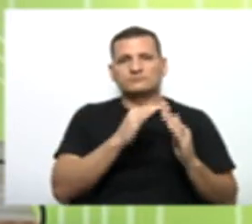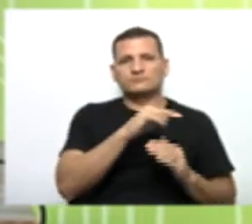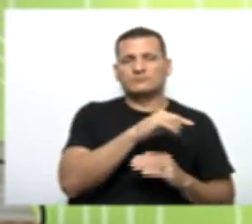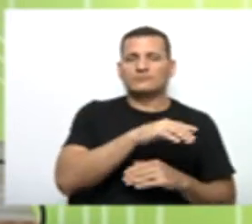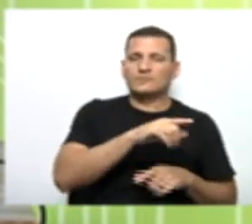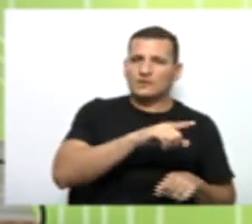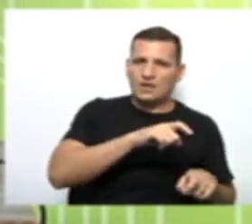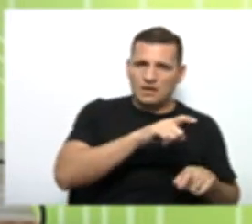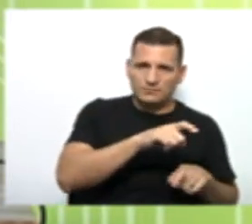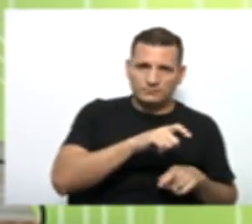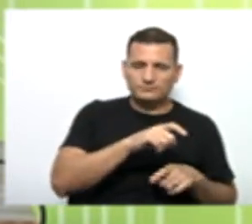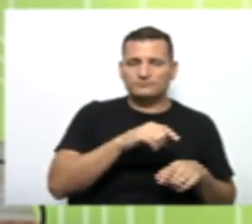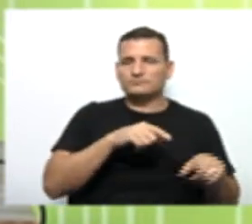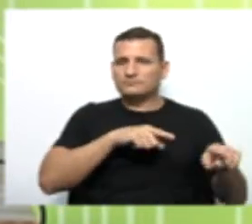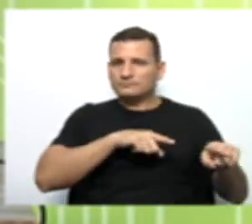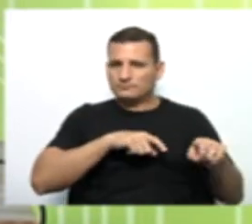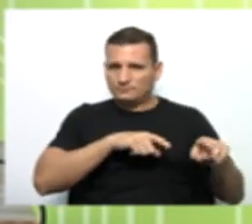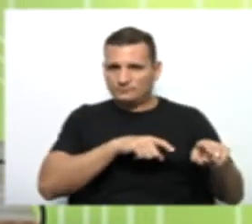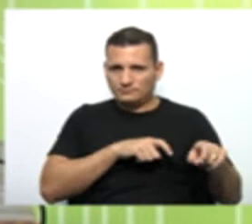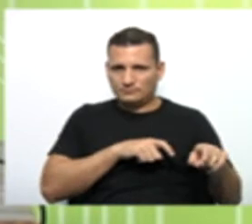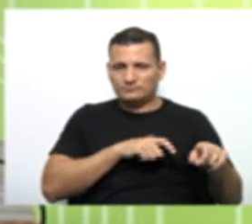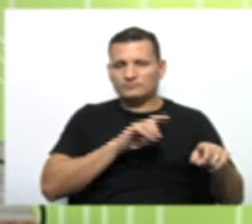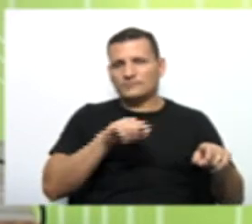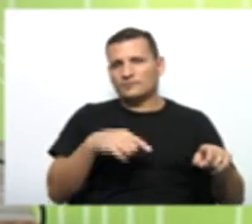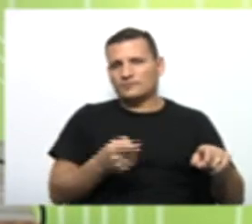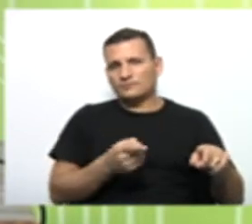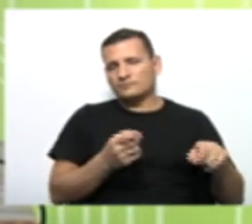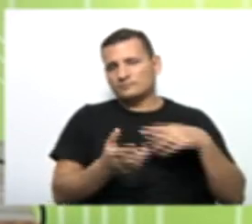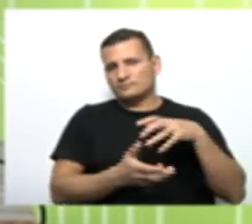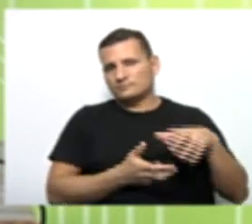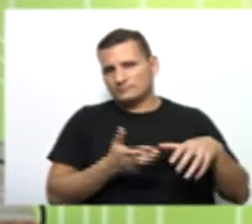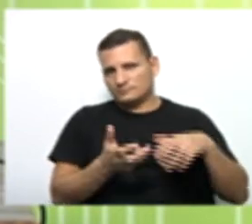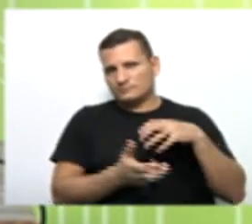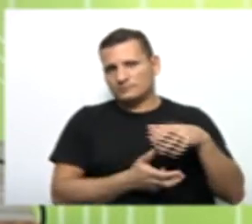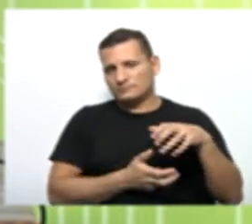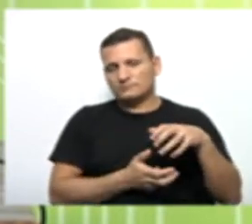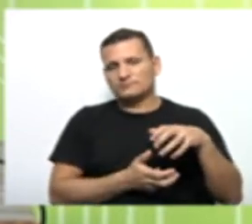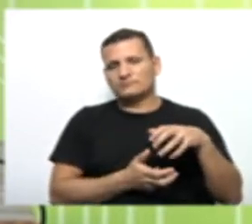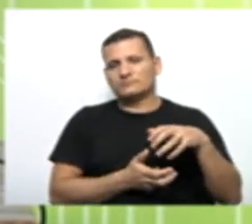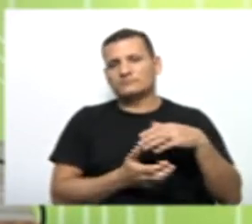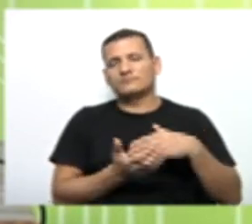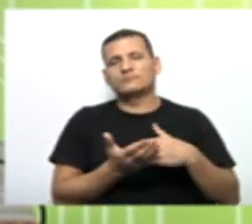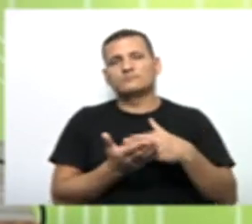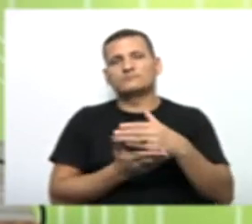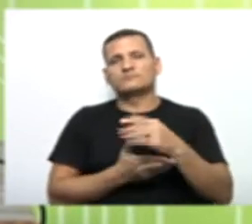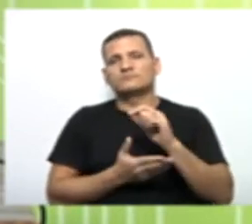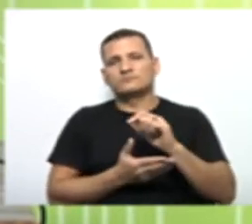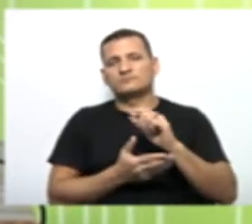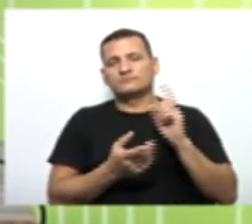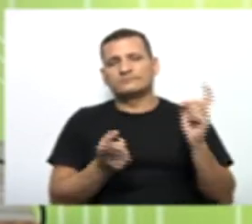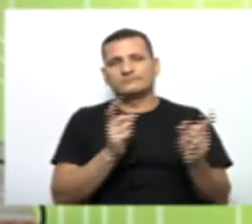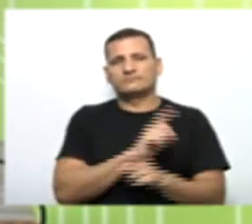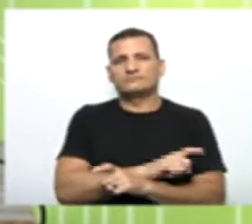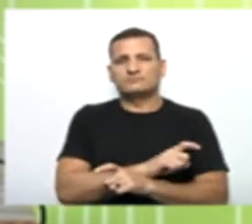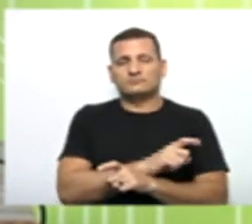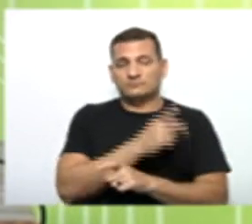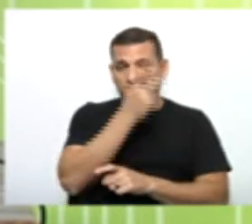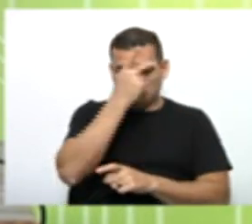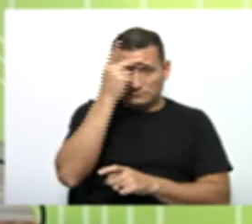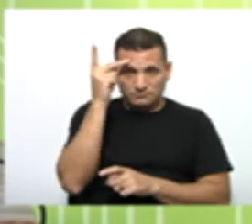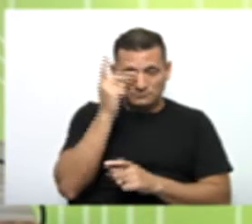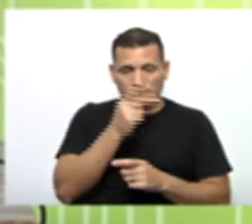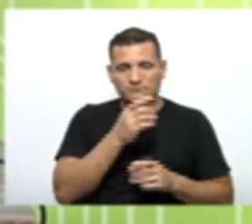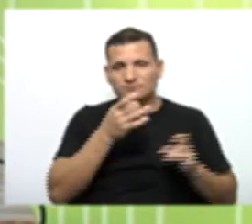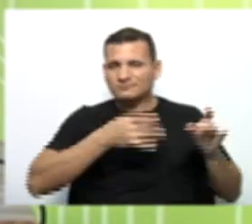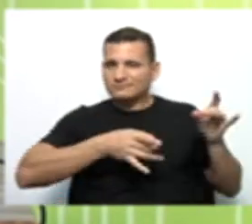Após o início da Revolução Industrial, isso começou a se inverter, ou seja, as pessoas começaram a deixar